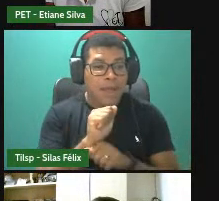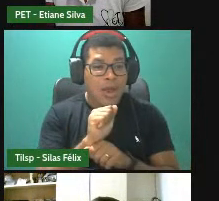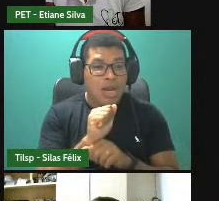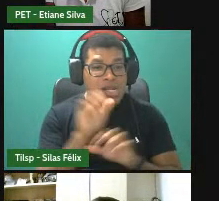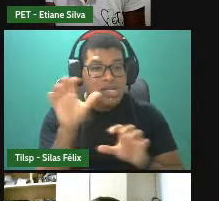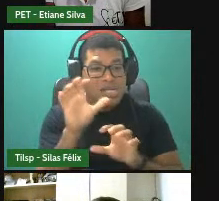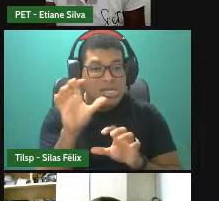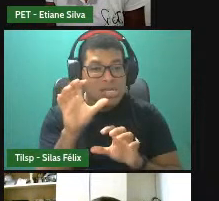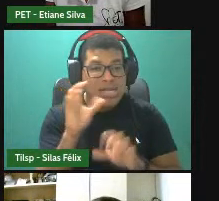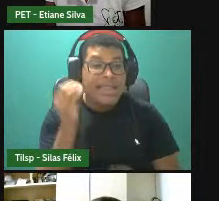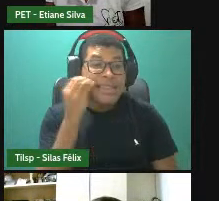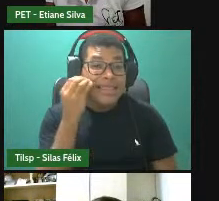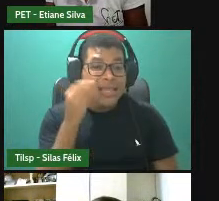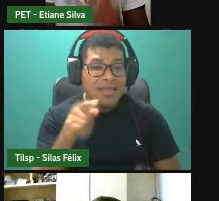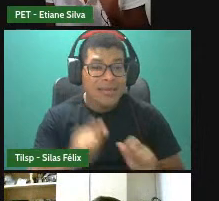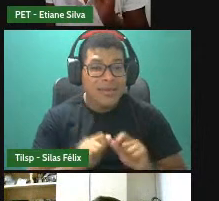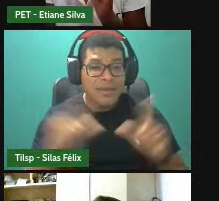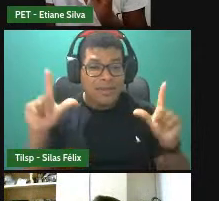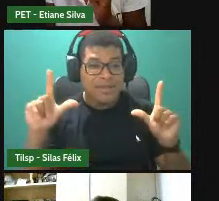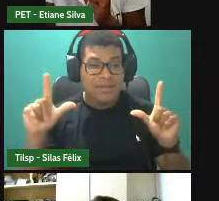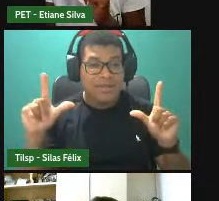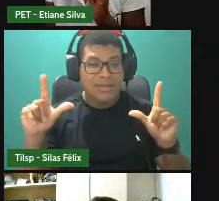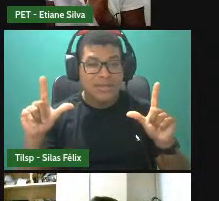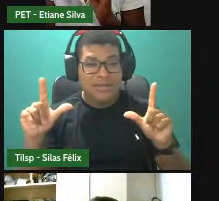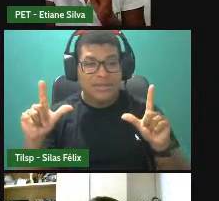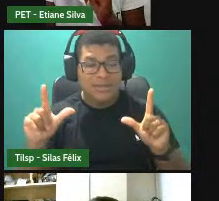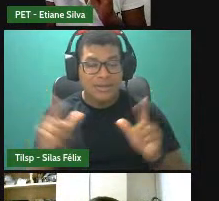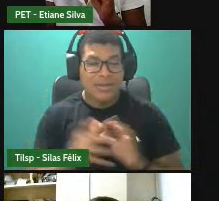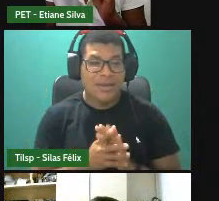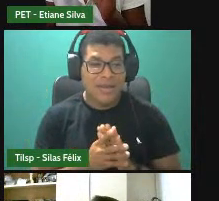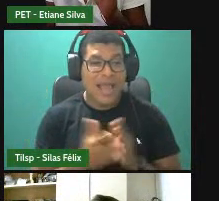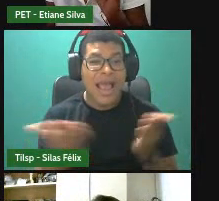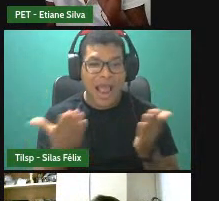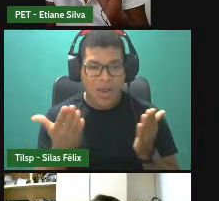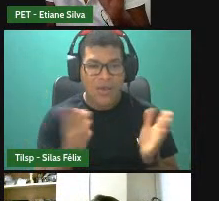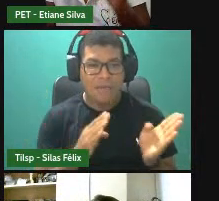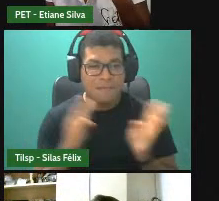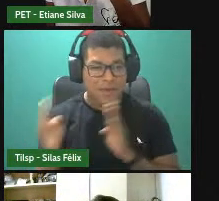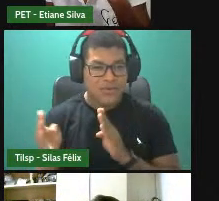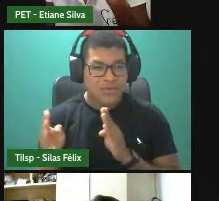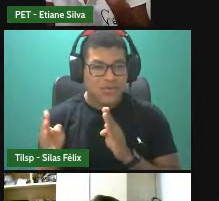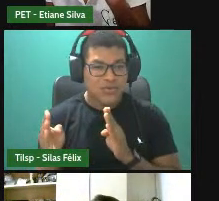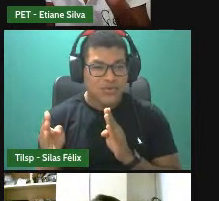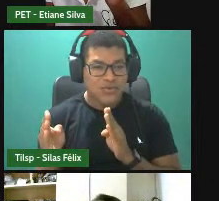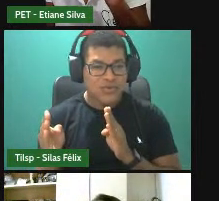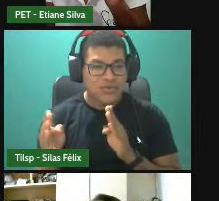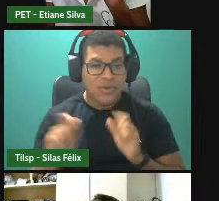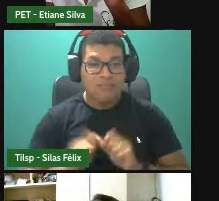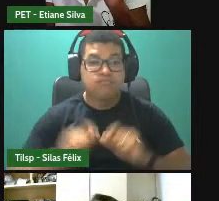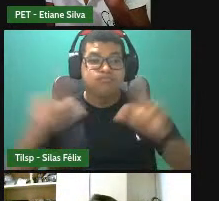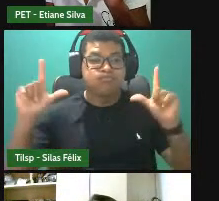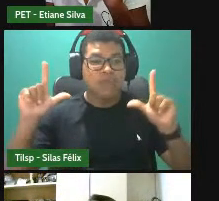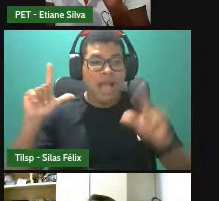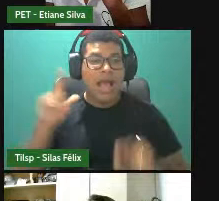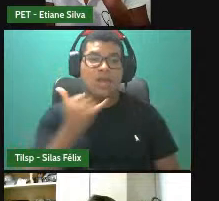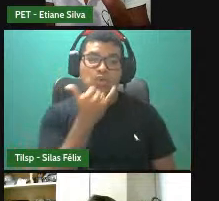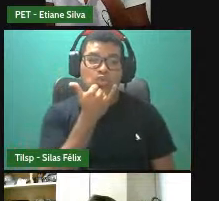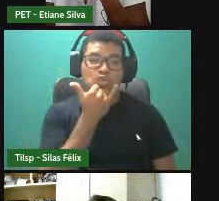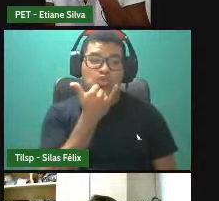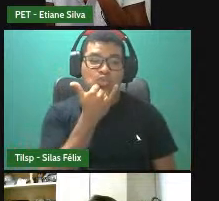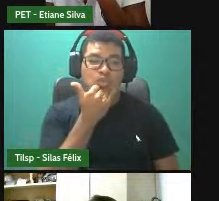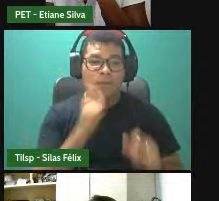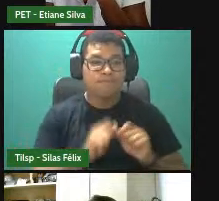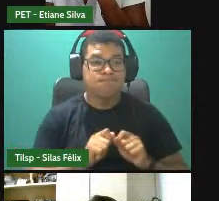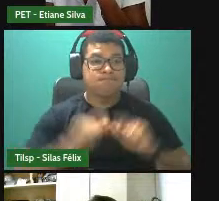tentar colocar em tela cheia e passar para a gente? Agora passou. Não, mas ele estava em tela cheia, então ele não funciona compartilhamento